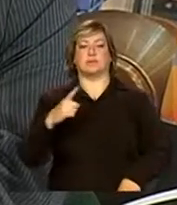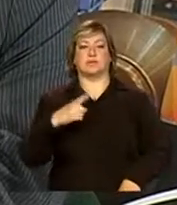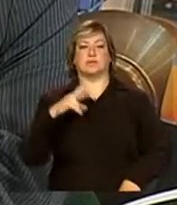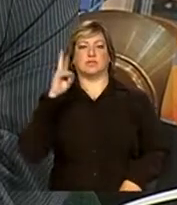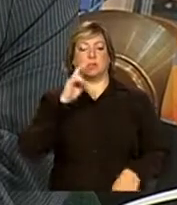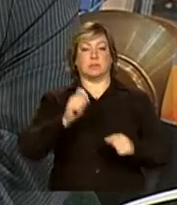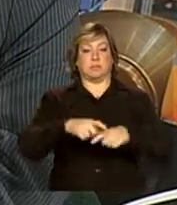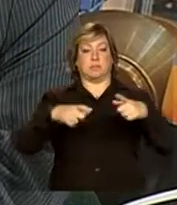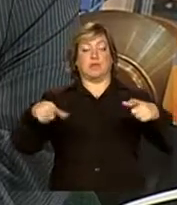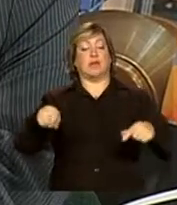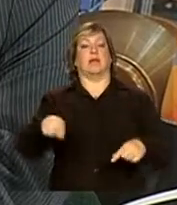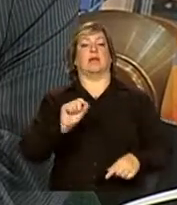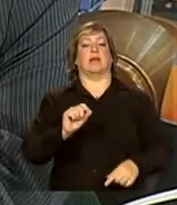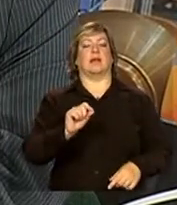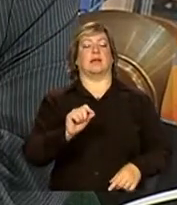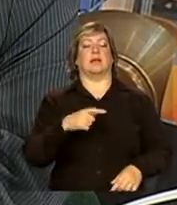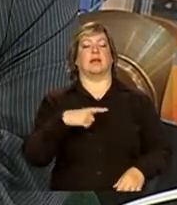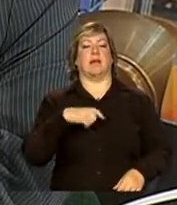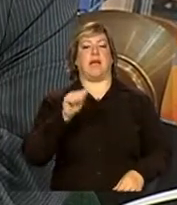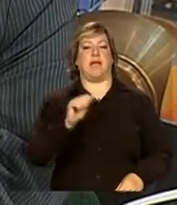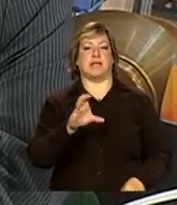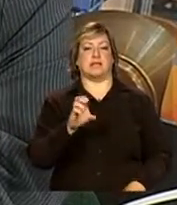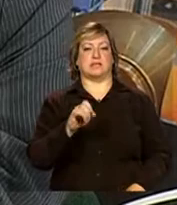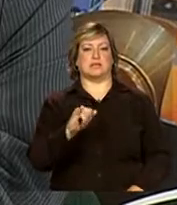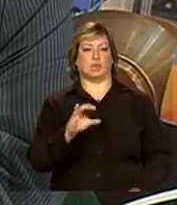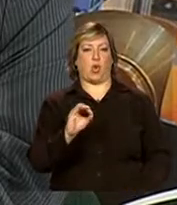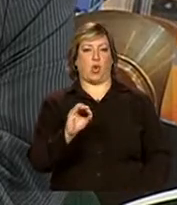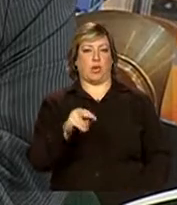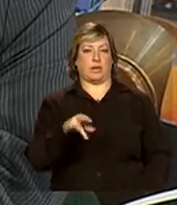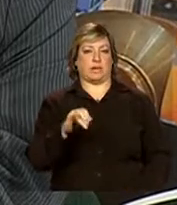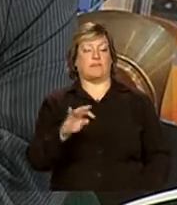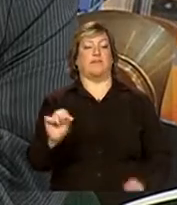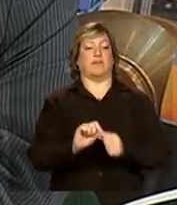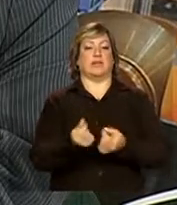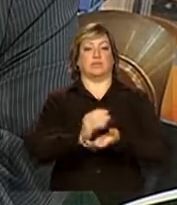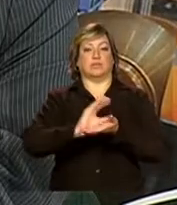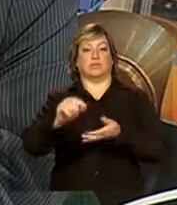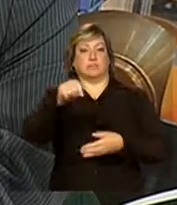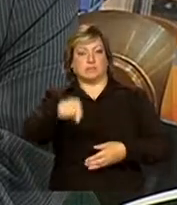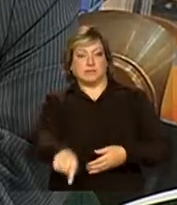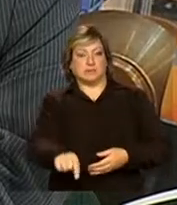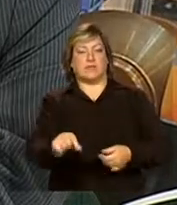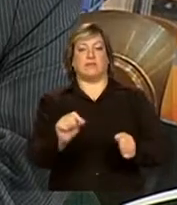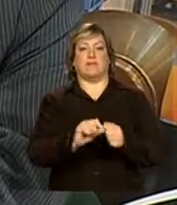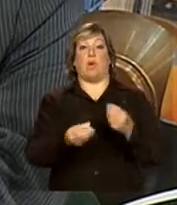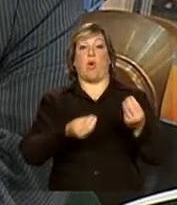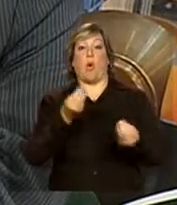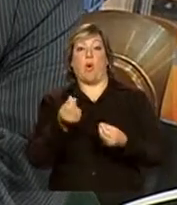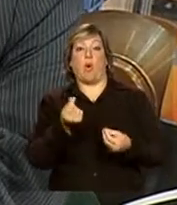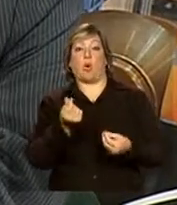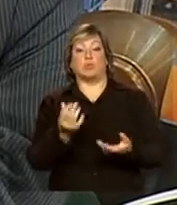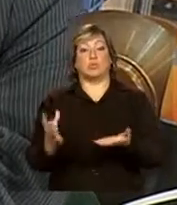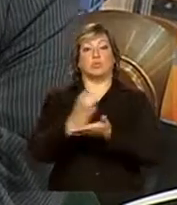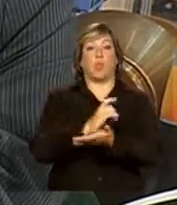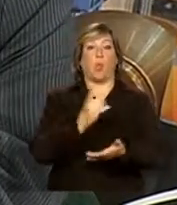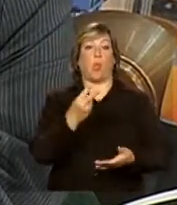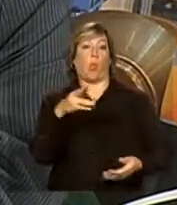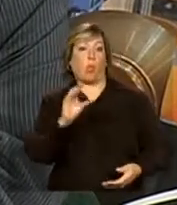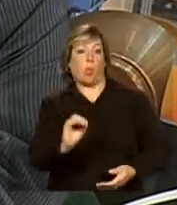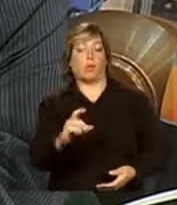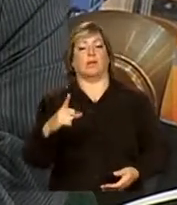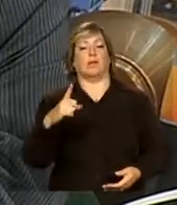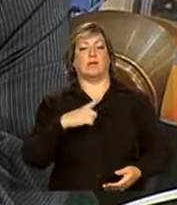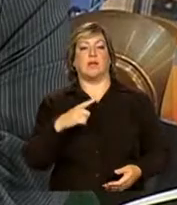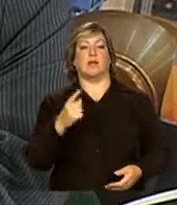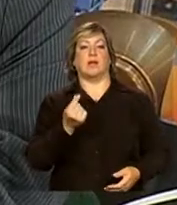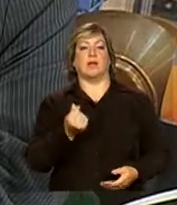decisão do acionista dela de fazer o investimento em função de dividendos que ele tire ou com recursos que ele